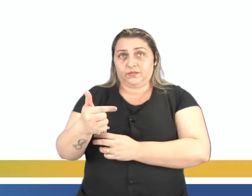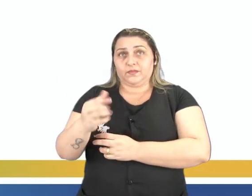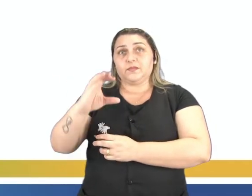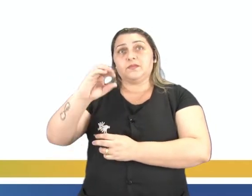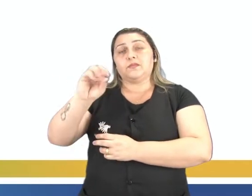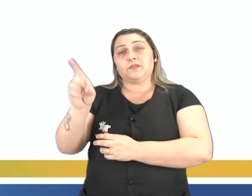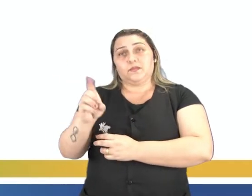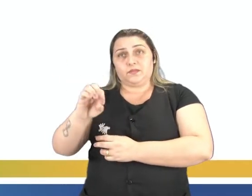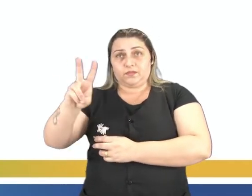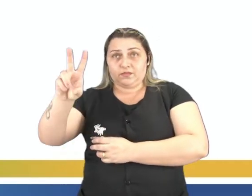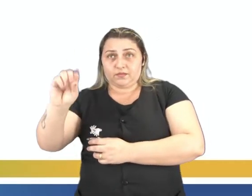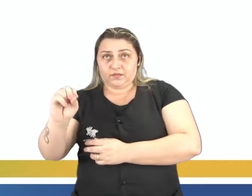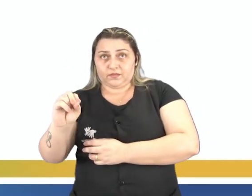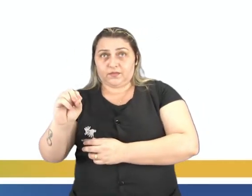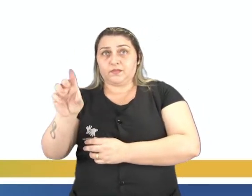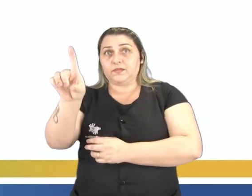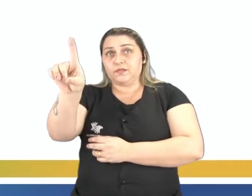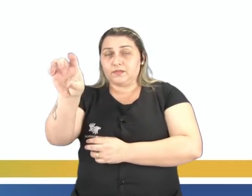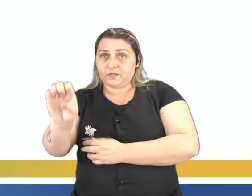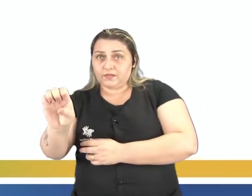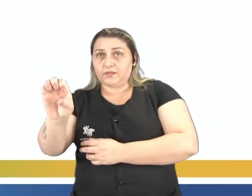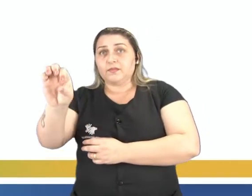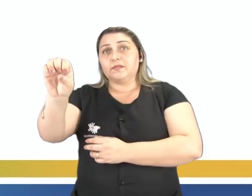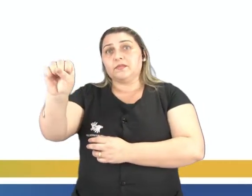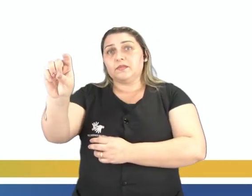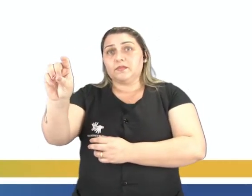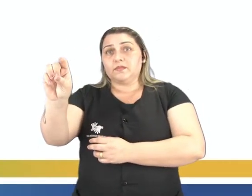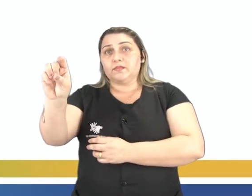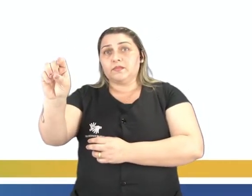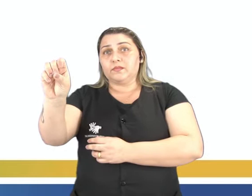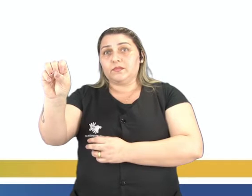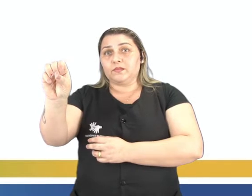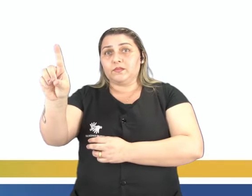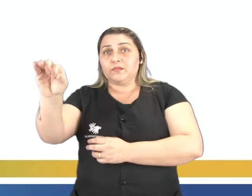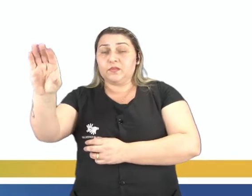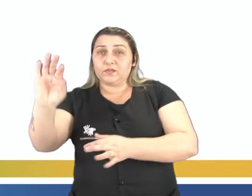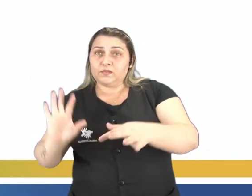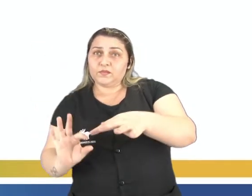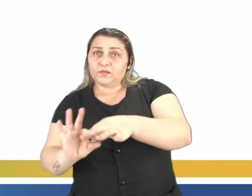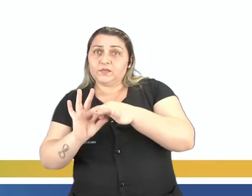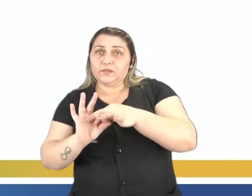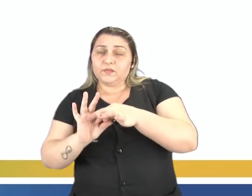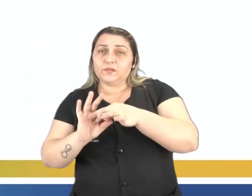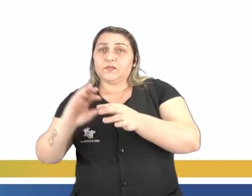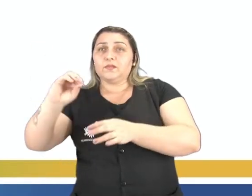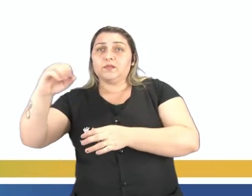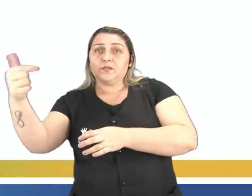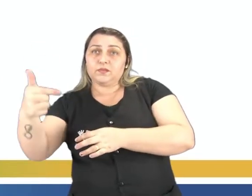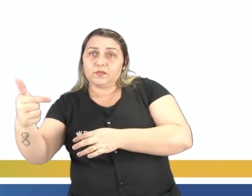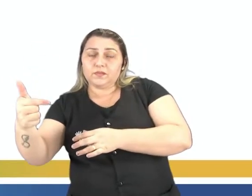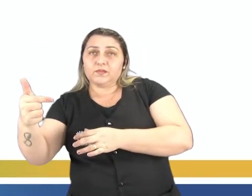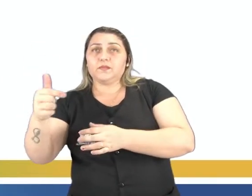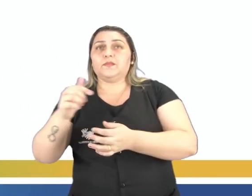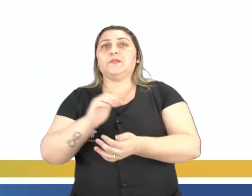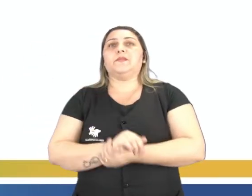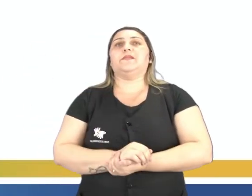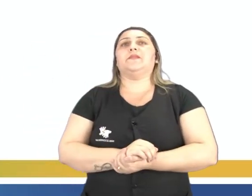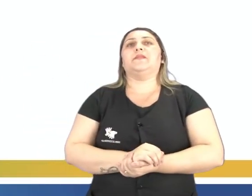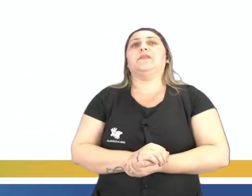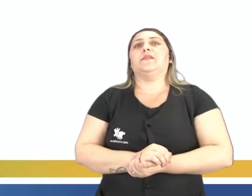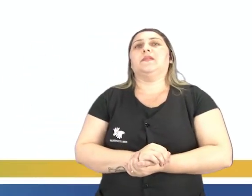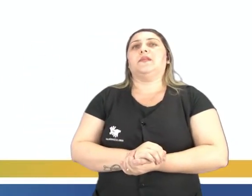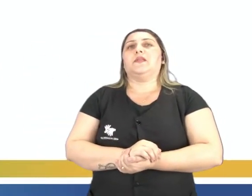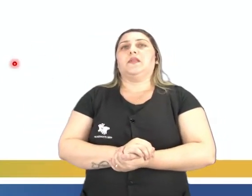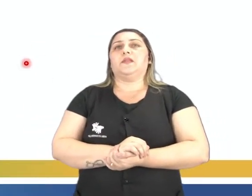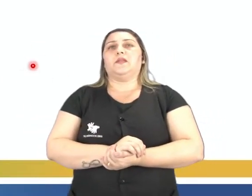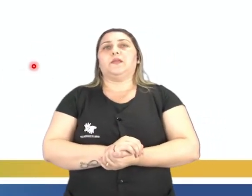óxido, preposição de e o nome do elemento químico que está ligado ao oxigênio. No caso aqui nós temos o sódio. Então,